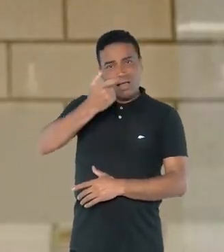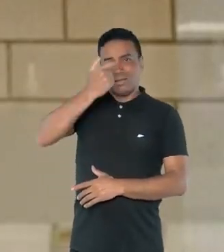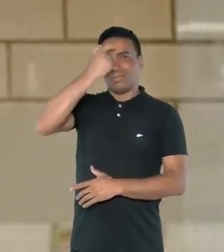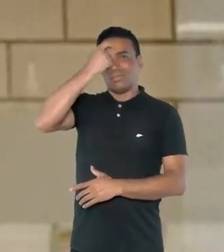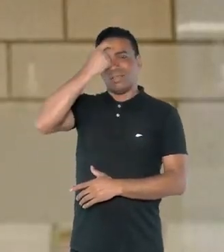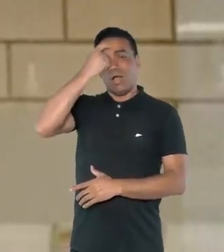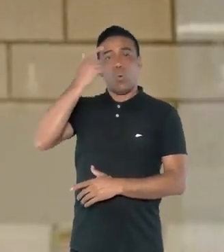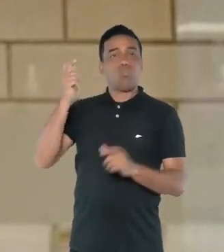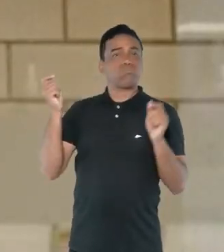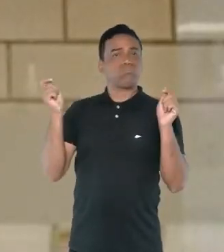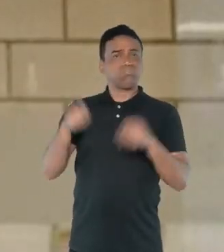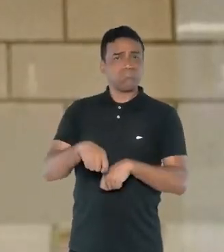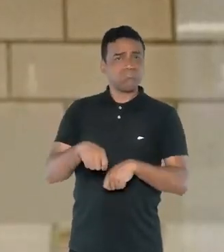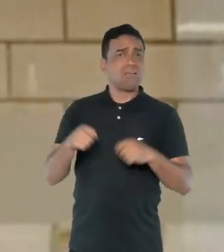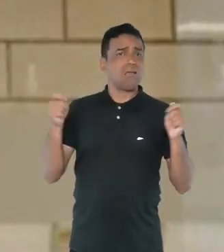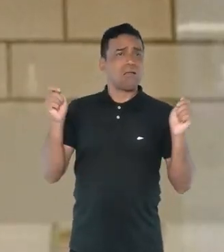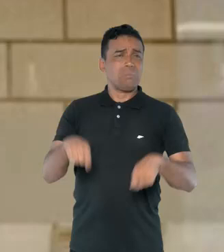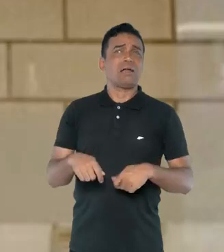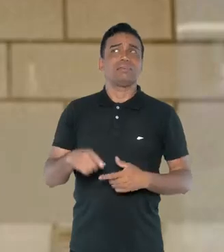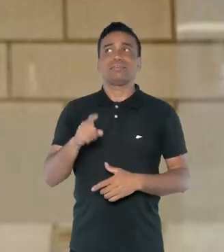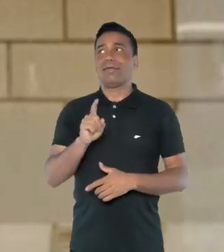capaz para